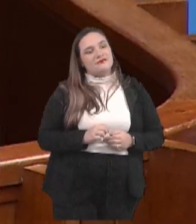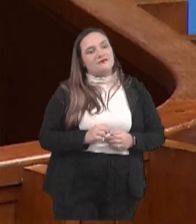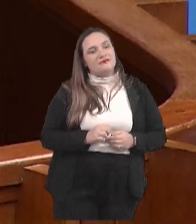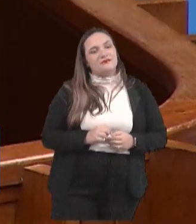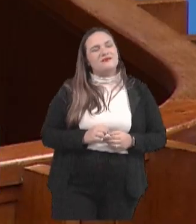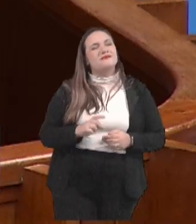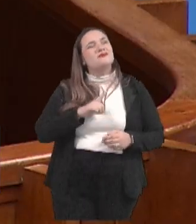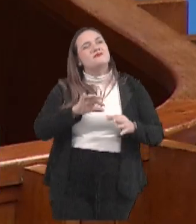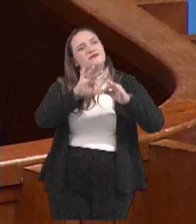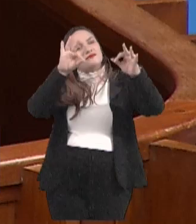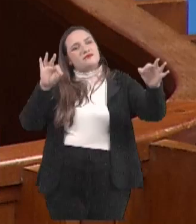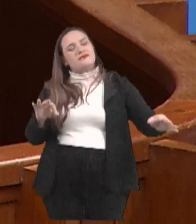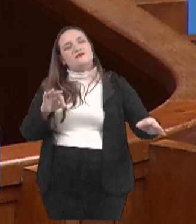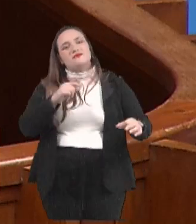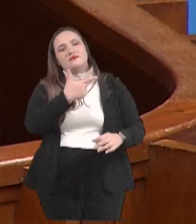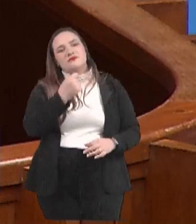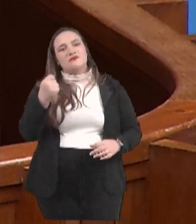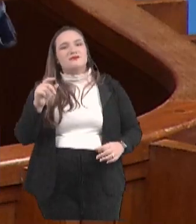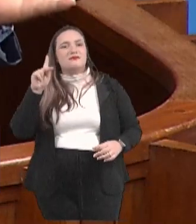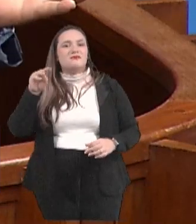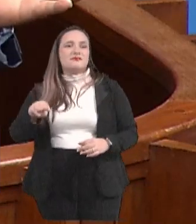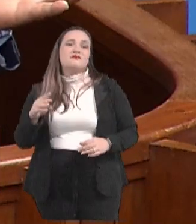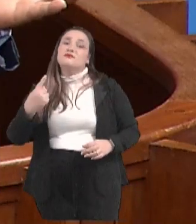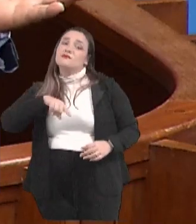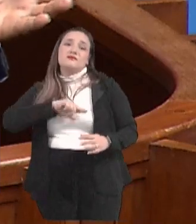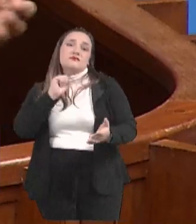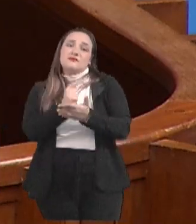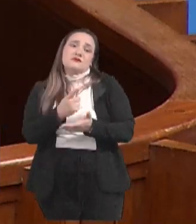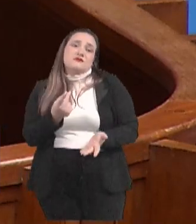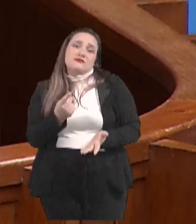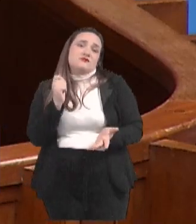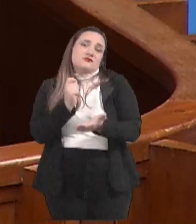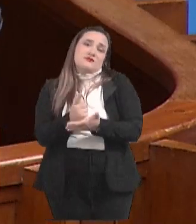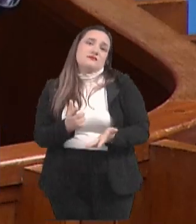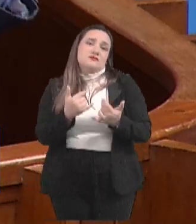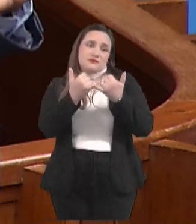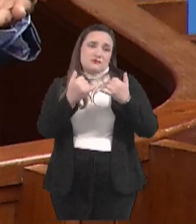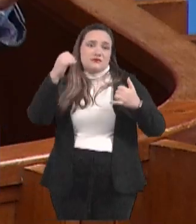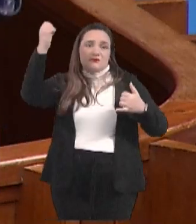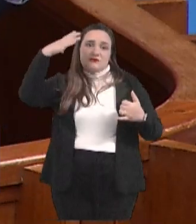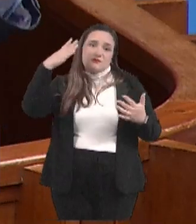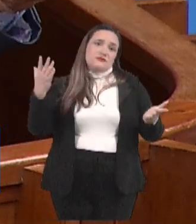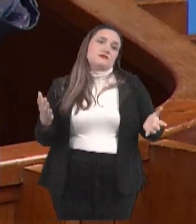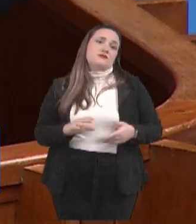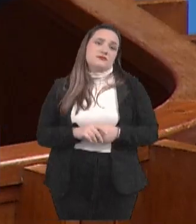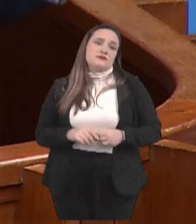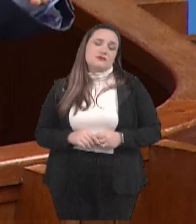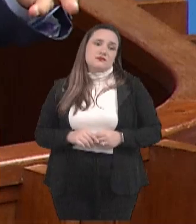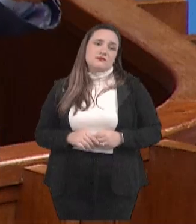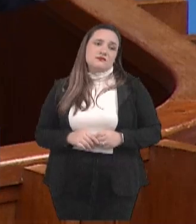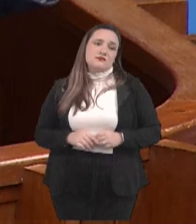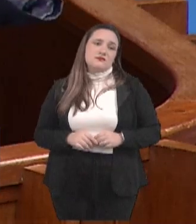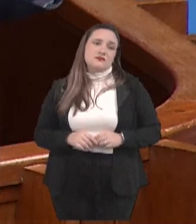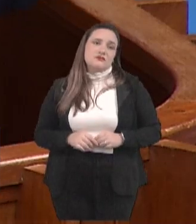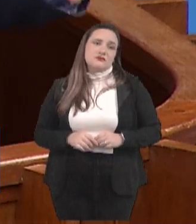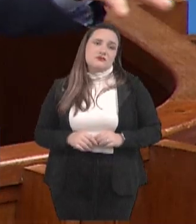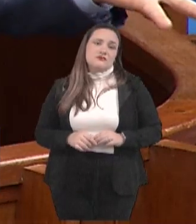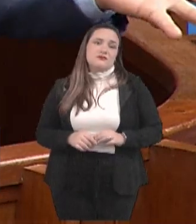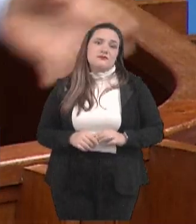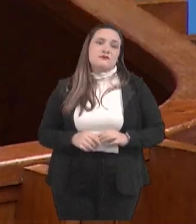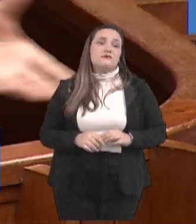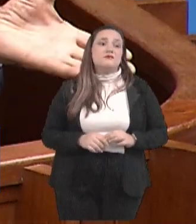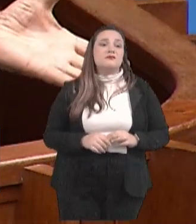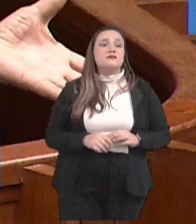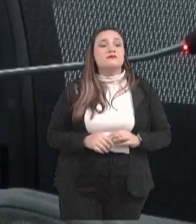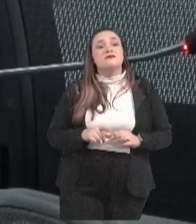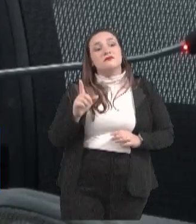200 quilômetros. Quem que pagou a conta? Nós. O valor da rede construída 200 quilômetros, quem pagou